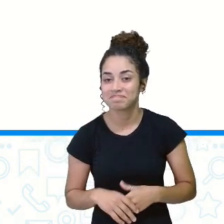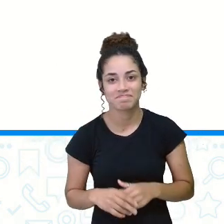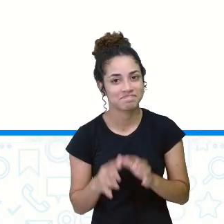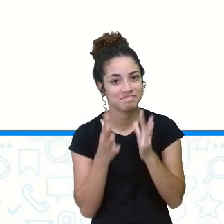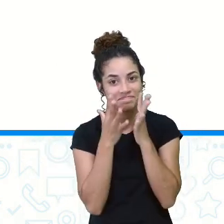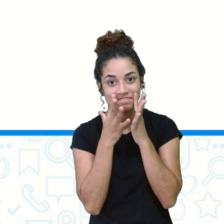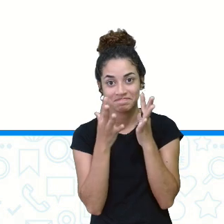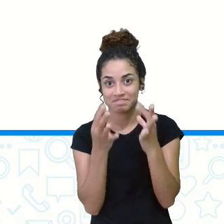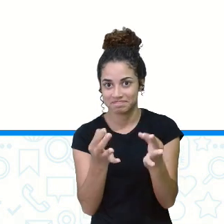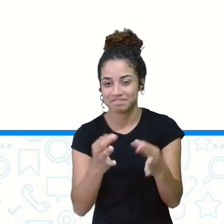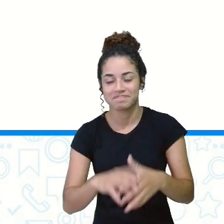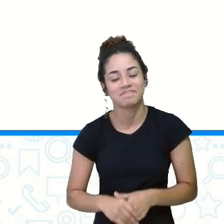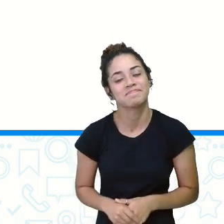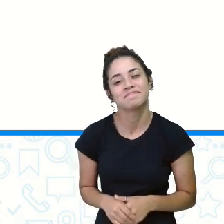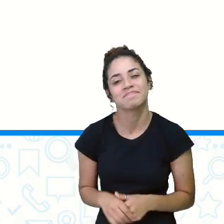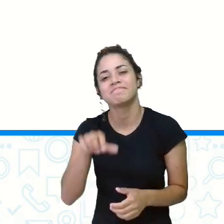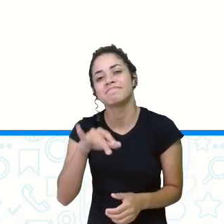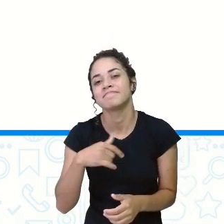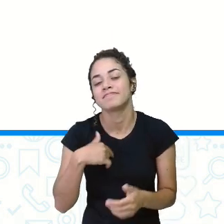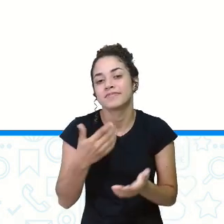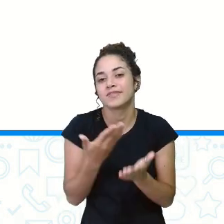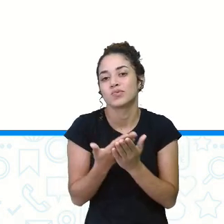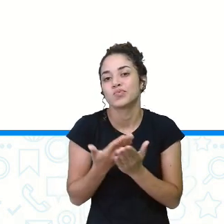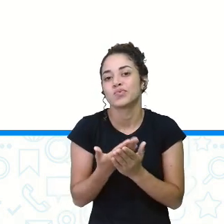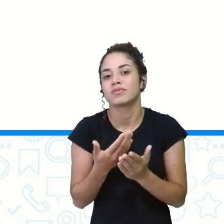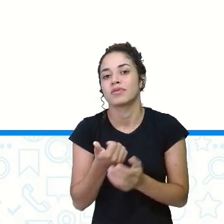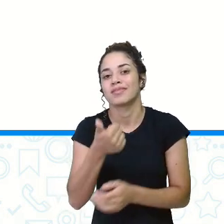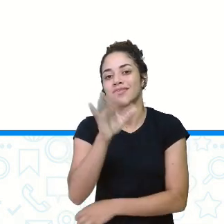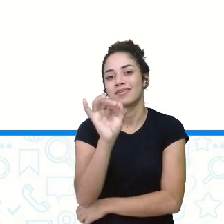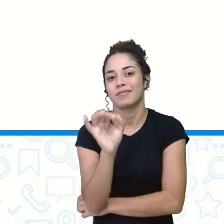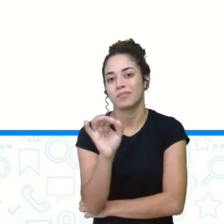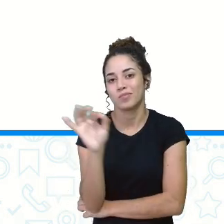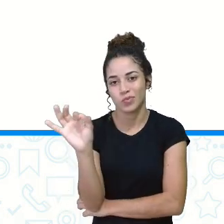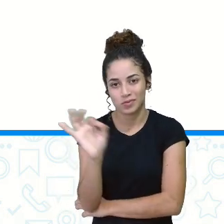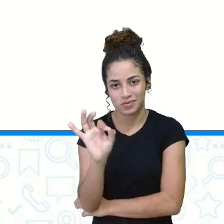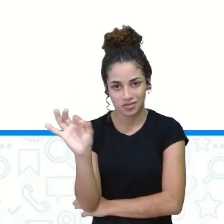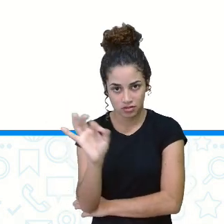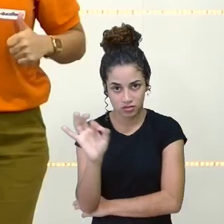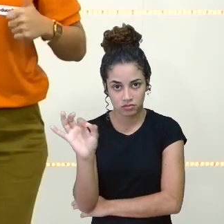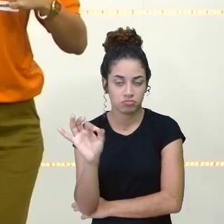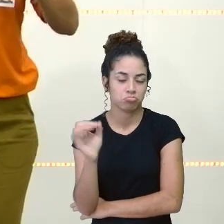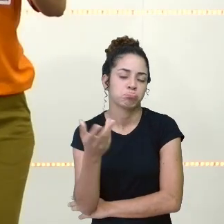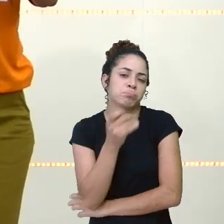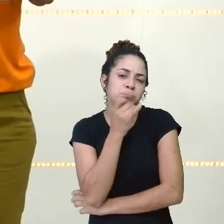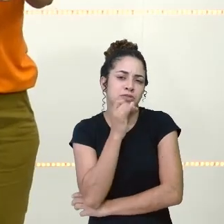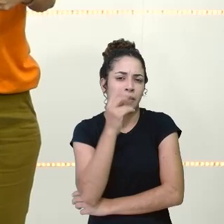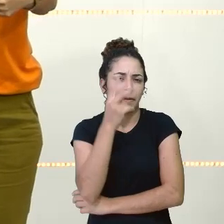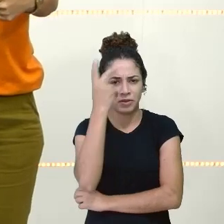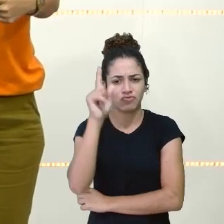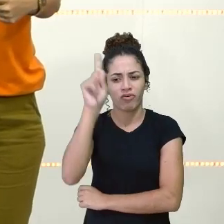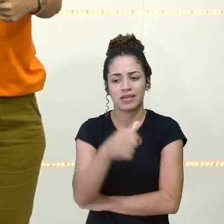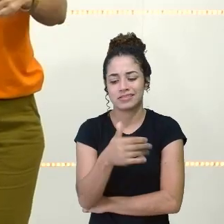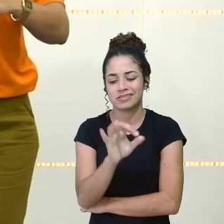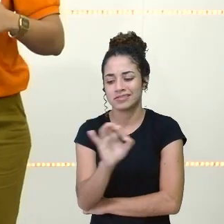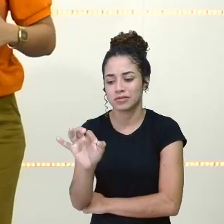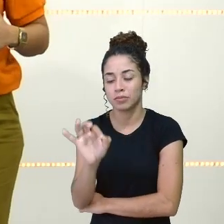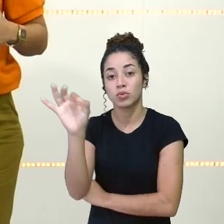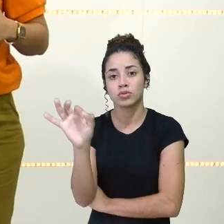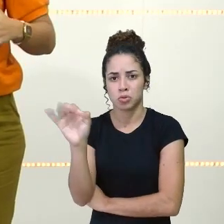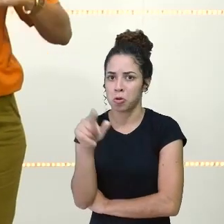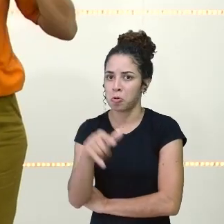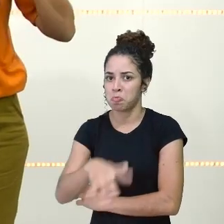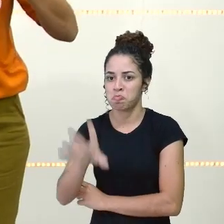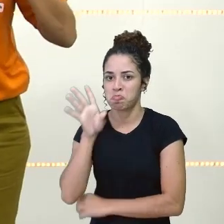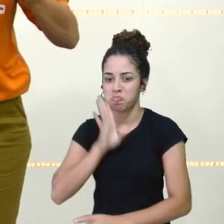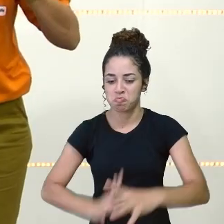Presta atenção. Se eu estou trabalhando com 100%, se eu digo que uma pessoa é 100%, ela é o quê?